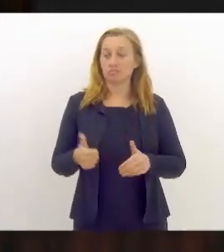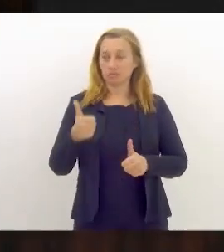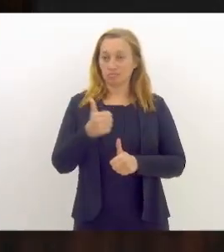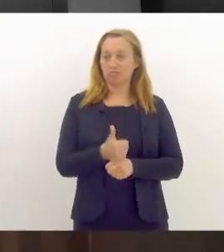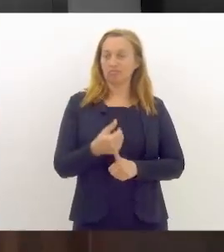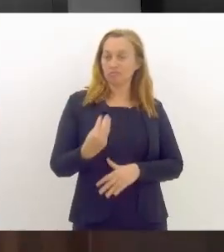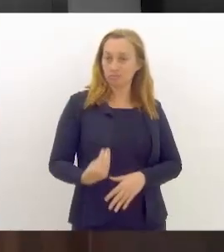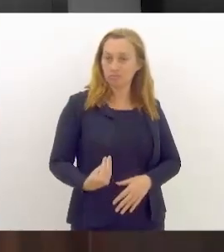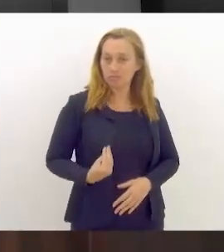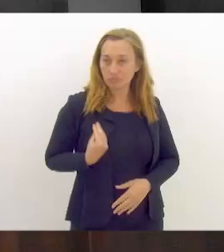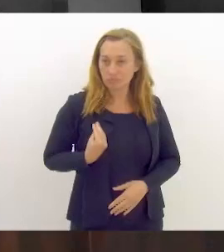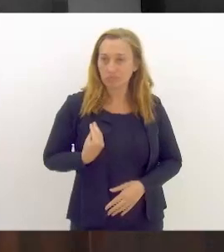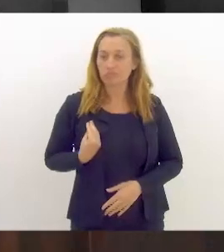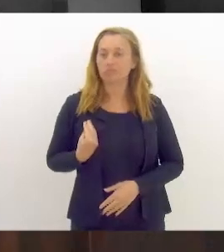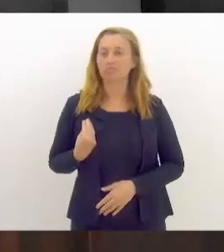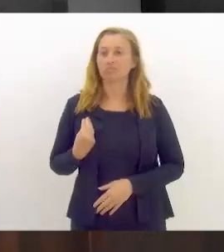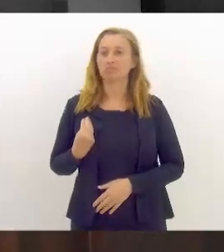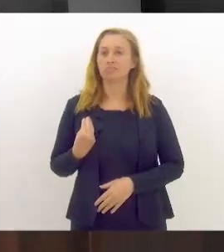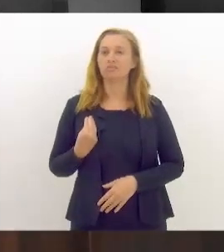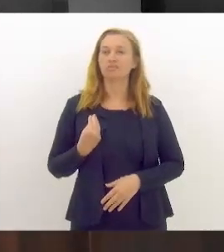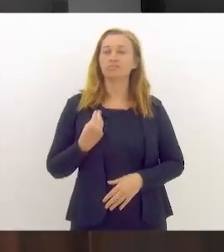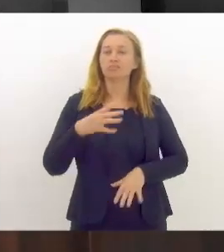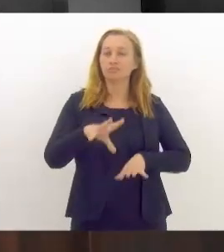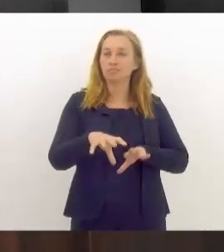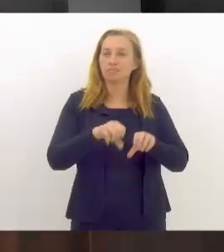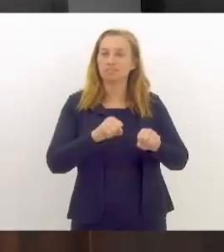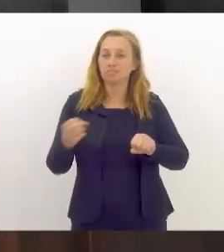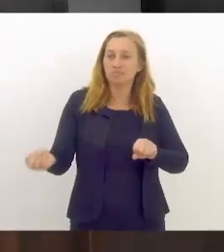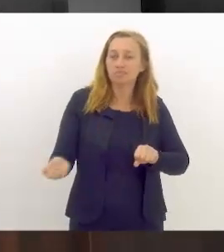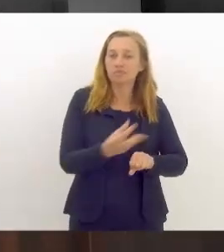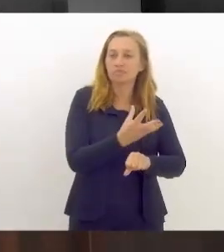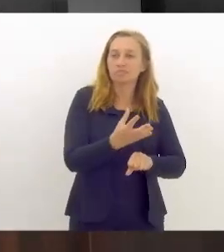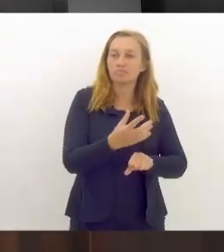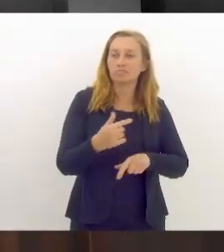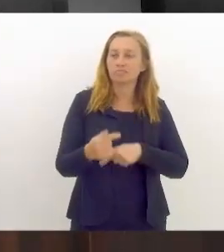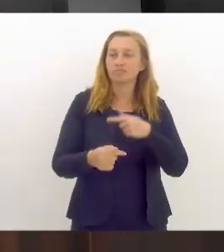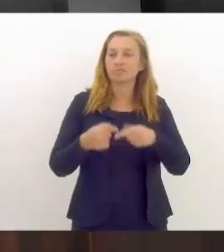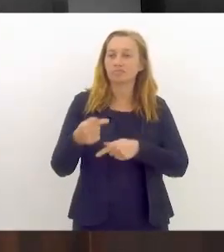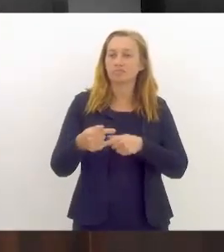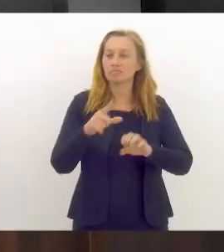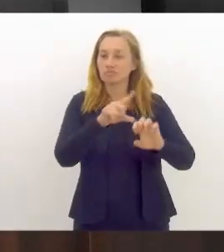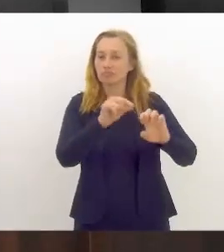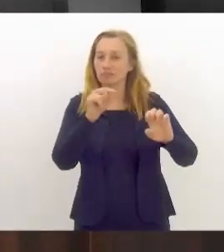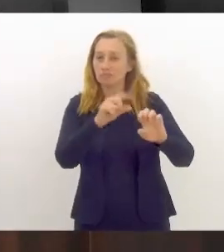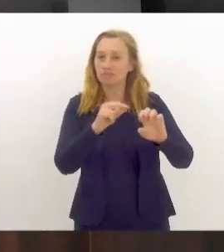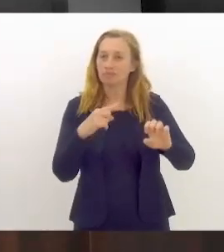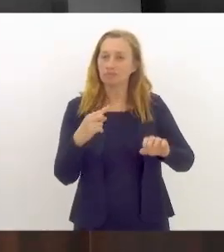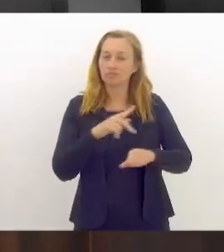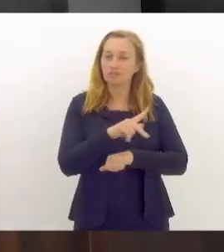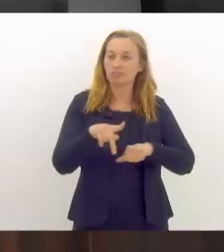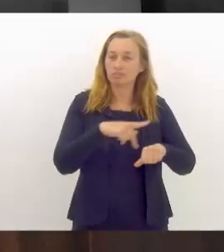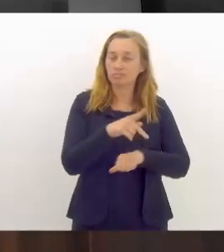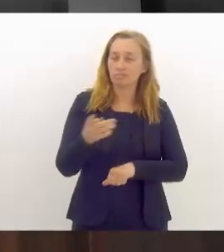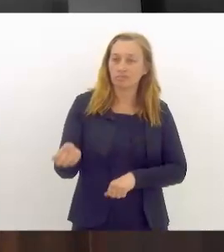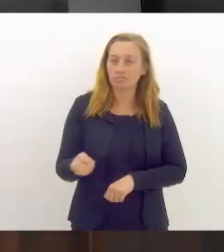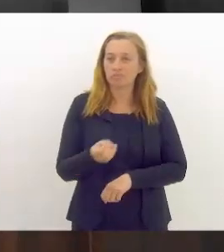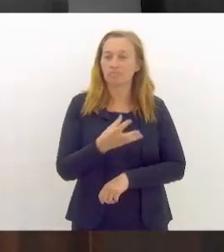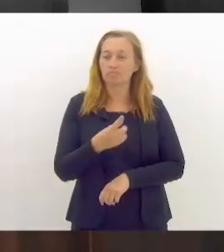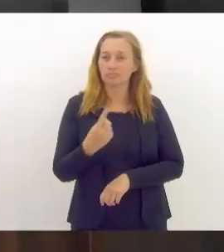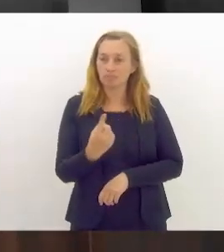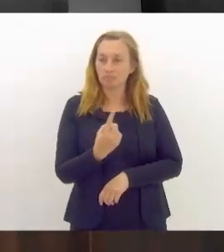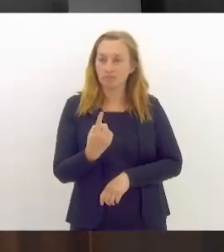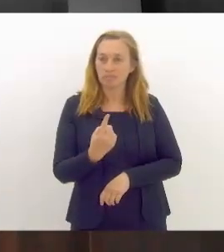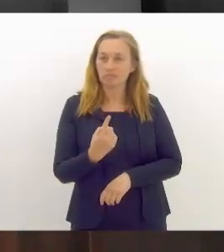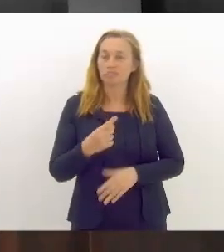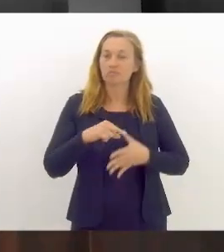de vida ajudar e formar a nova geração de empreendedores do nosso país capazes